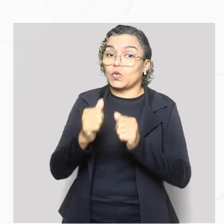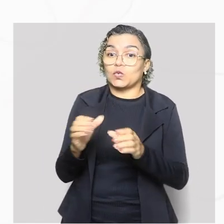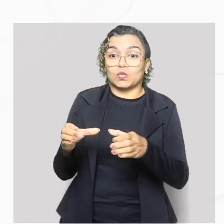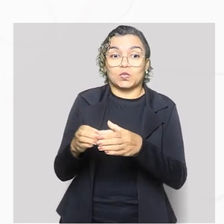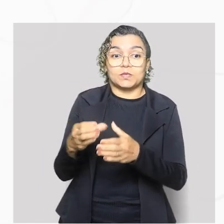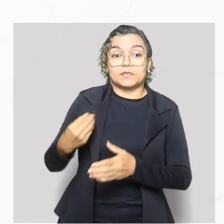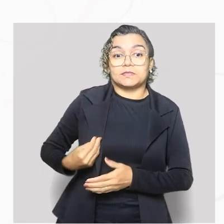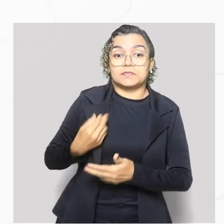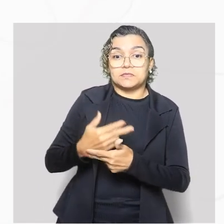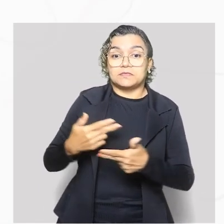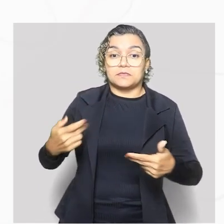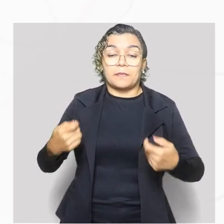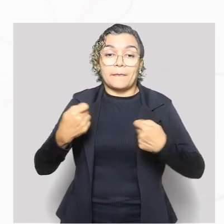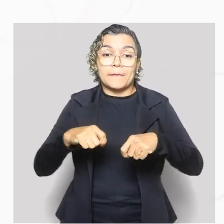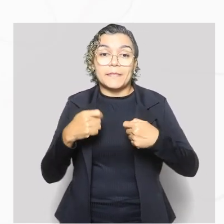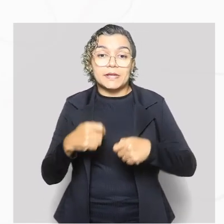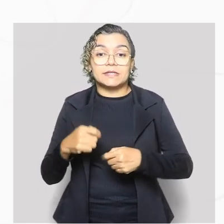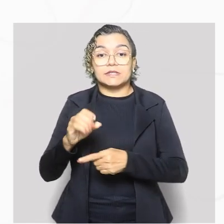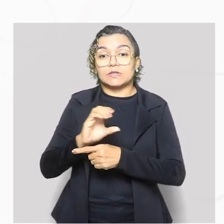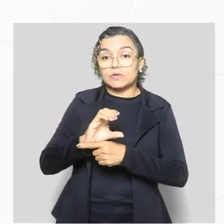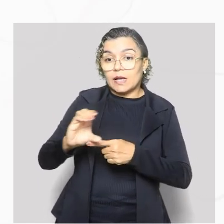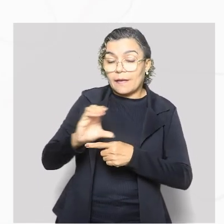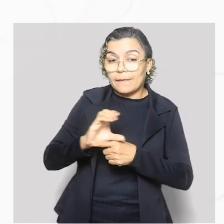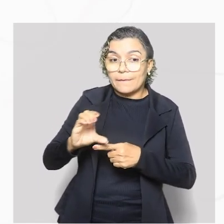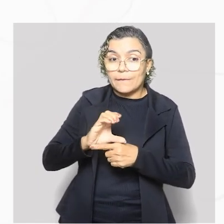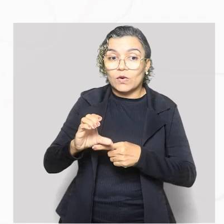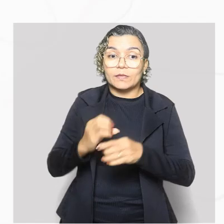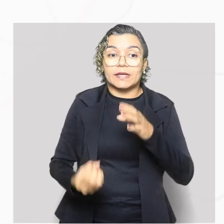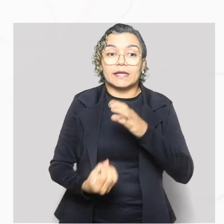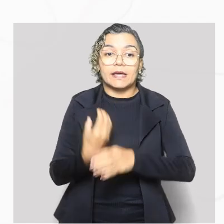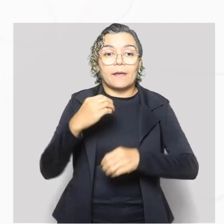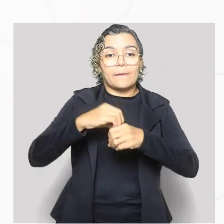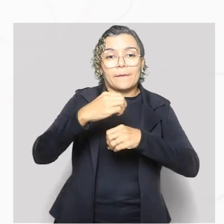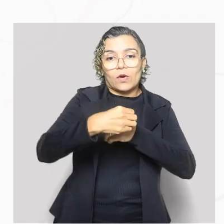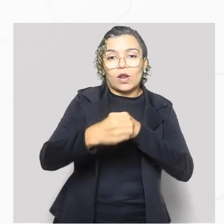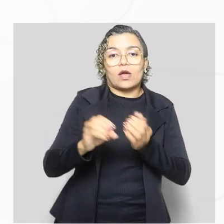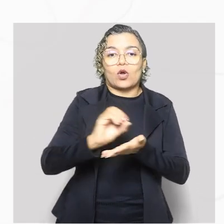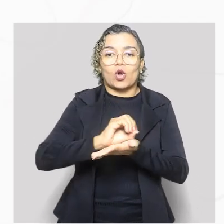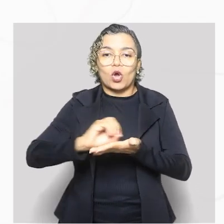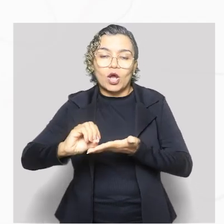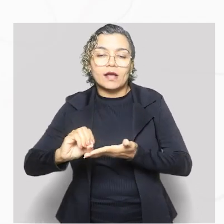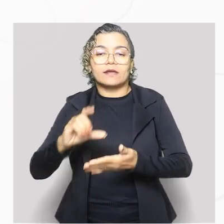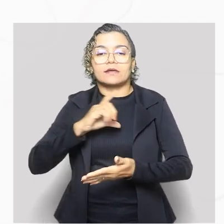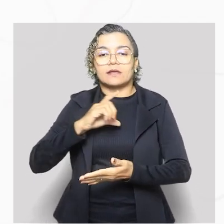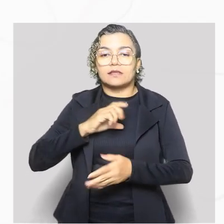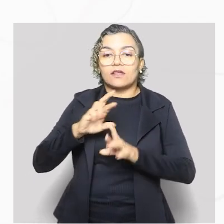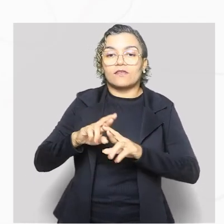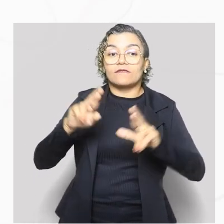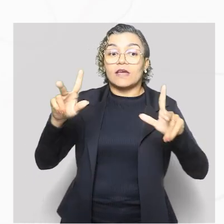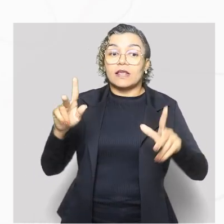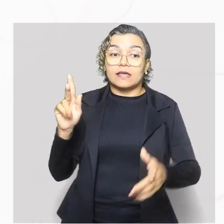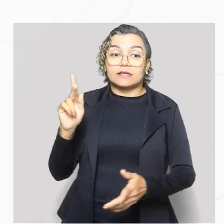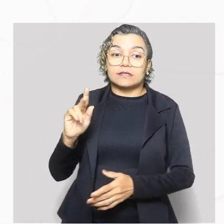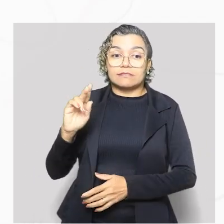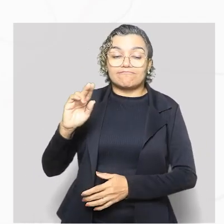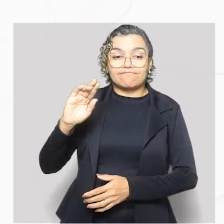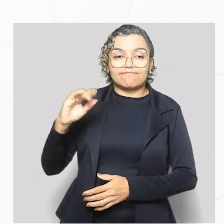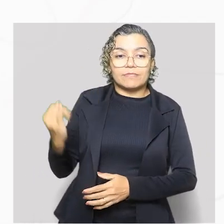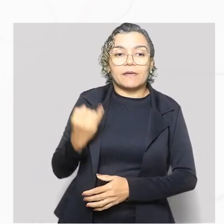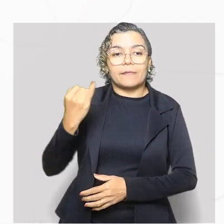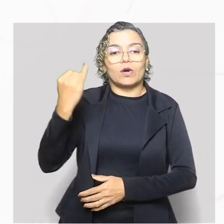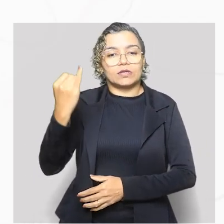de uma fonte de carbono para construir suas moléculas orgânicas, a diferença essencial entre os autotróficos